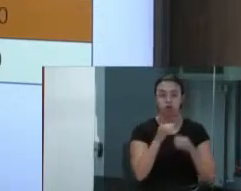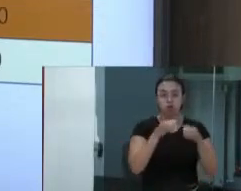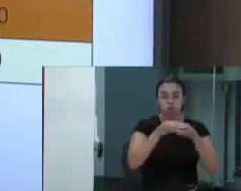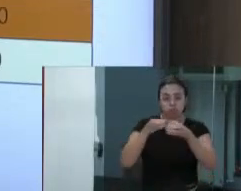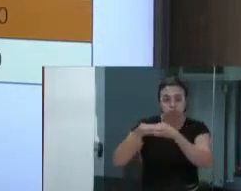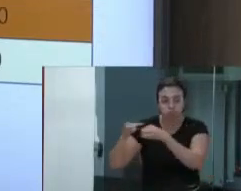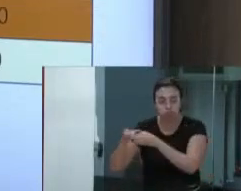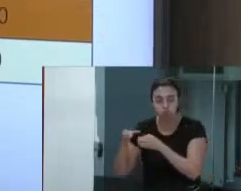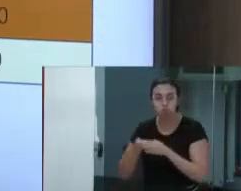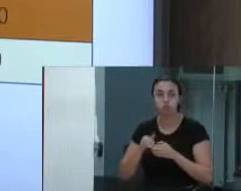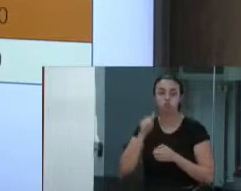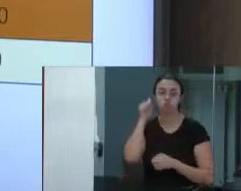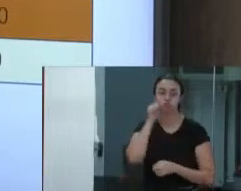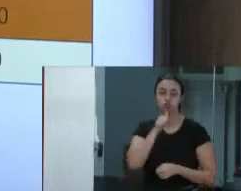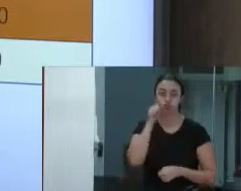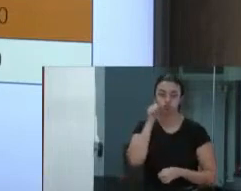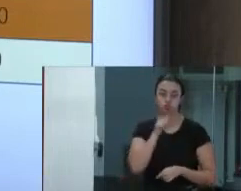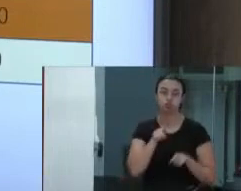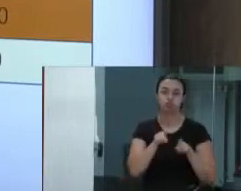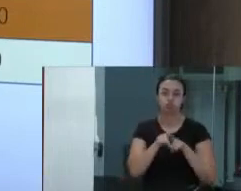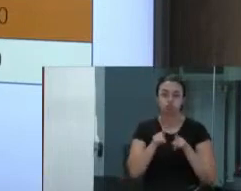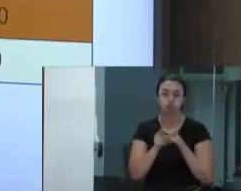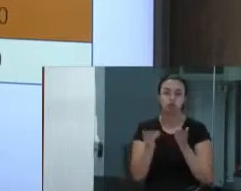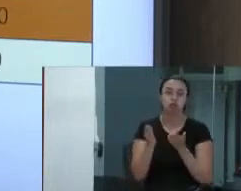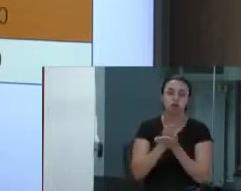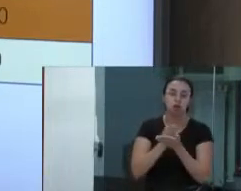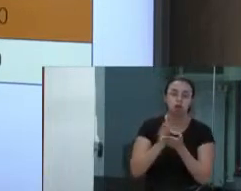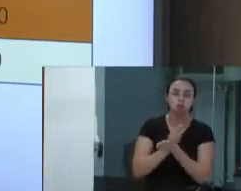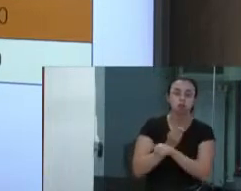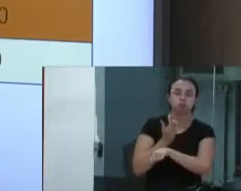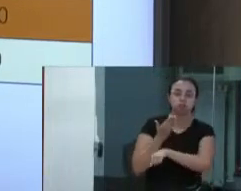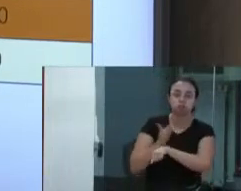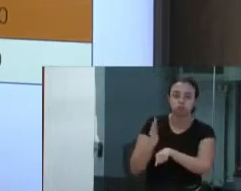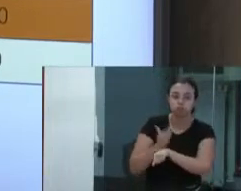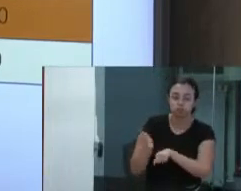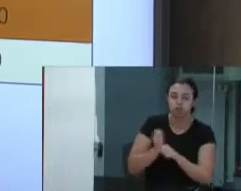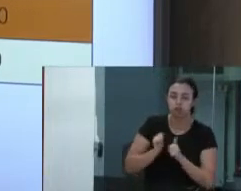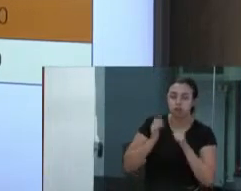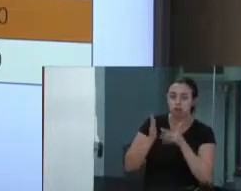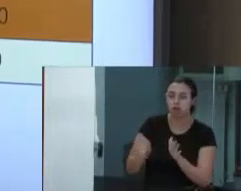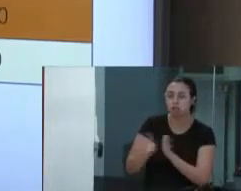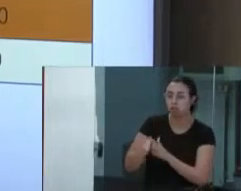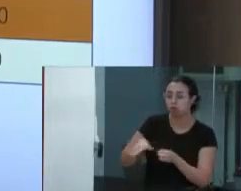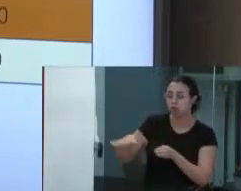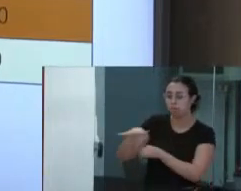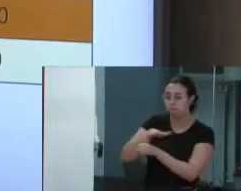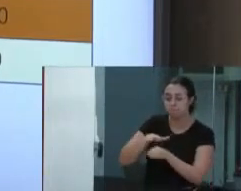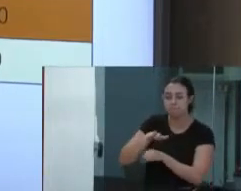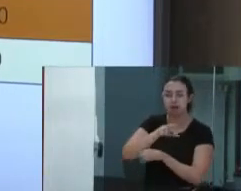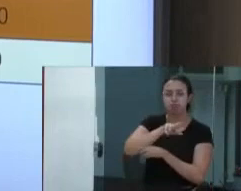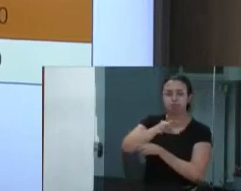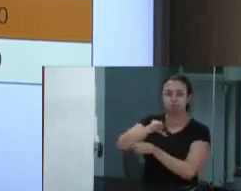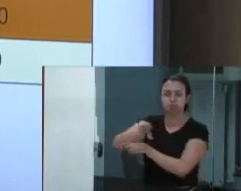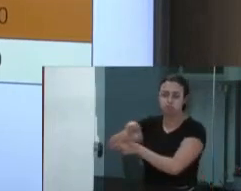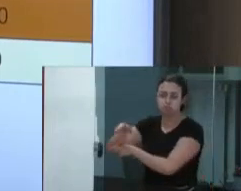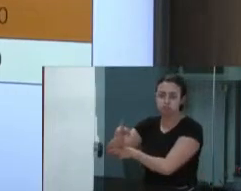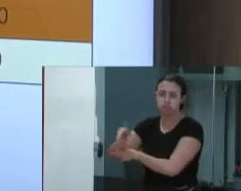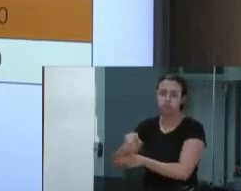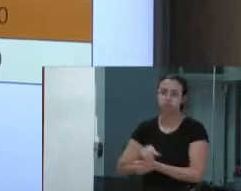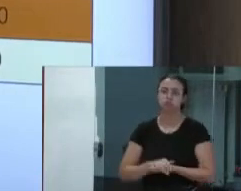mulheres ao longo de todo o ano, além das atividades, as ações comunitárias, né, que a gente fez nos bairros, em busca ativa, que também foram